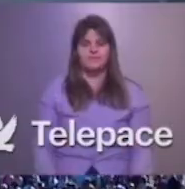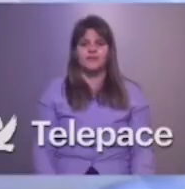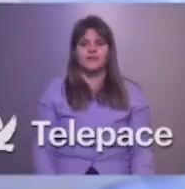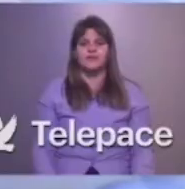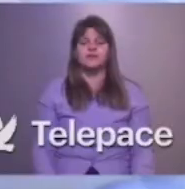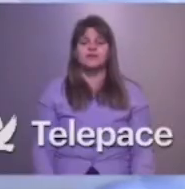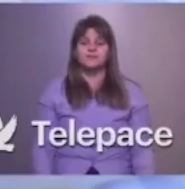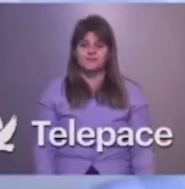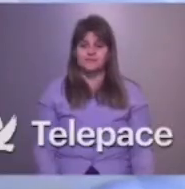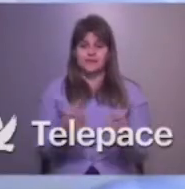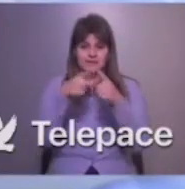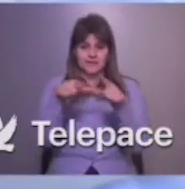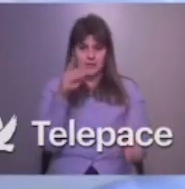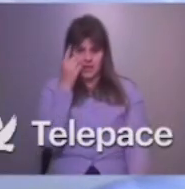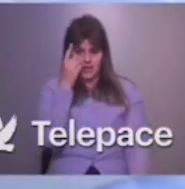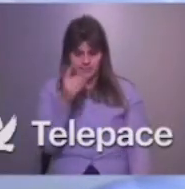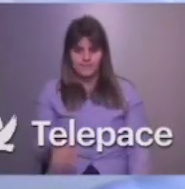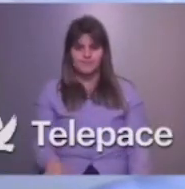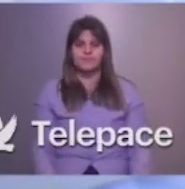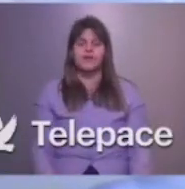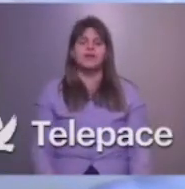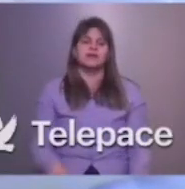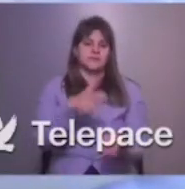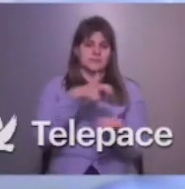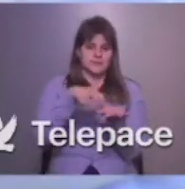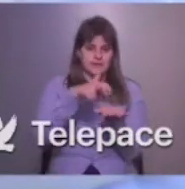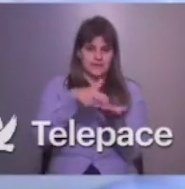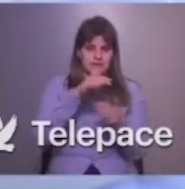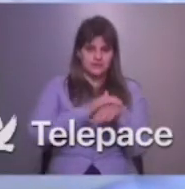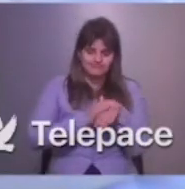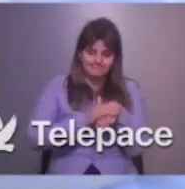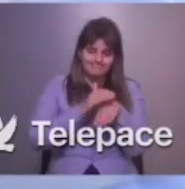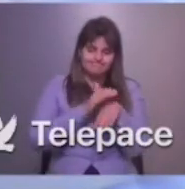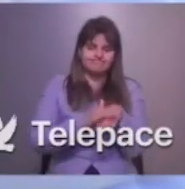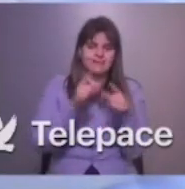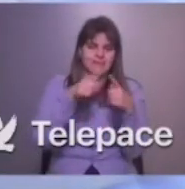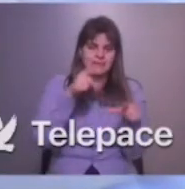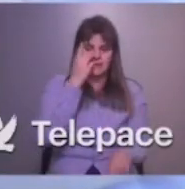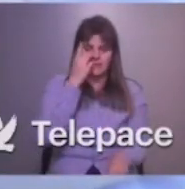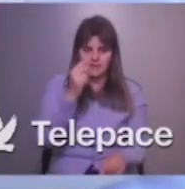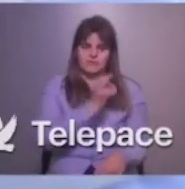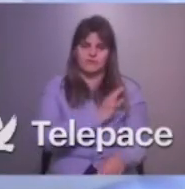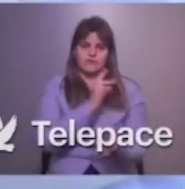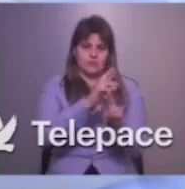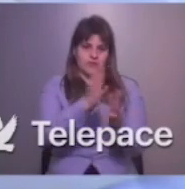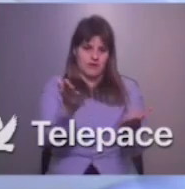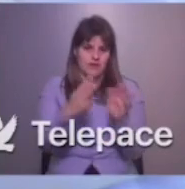Liebe deutsche Presse Pilger, der Herr sei mit euch.